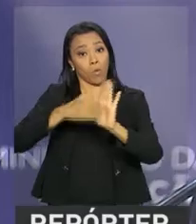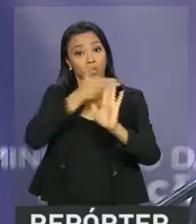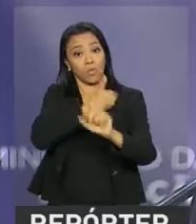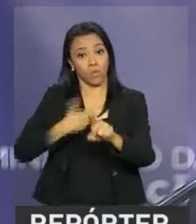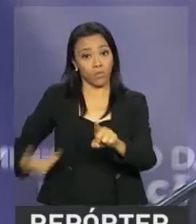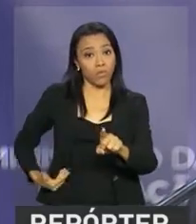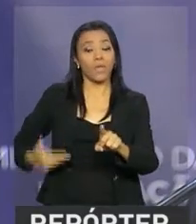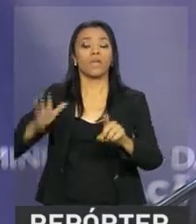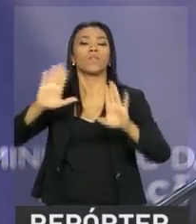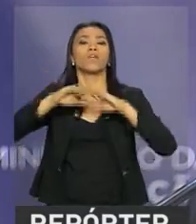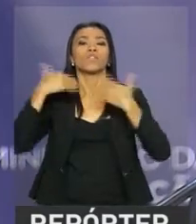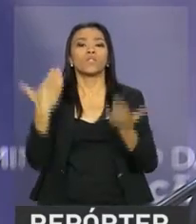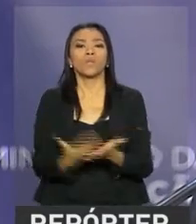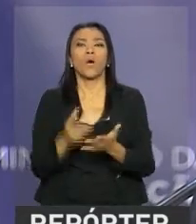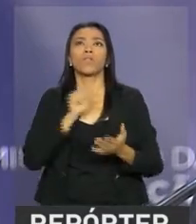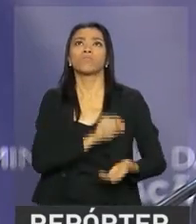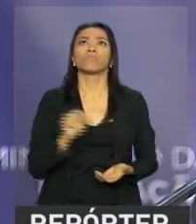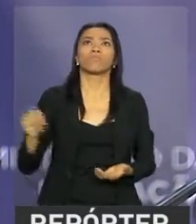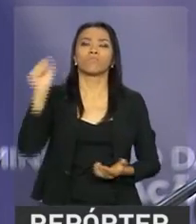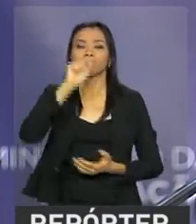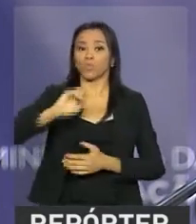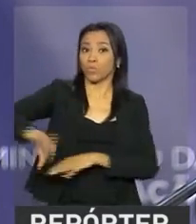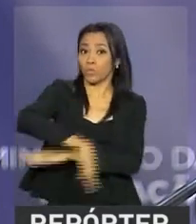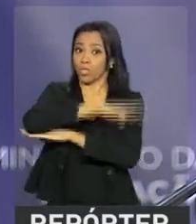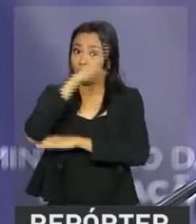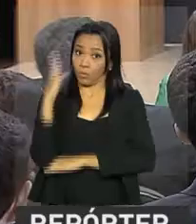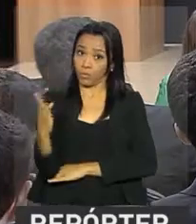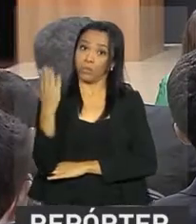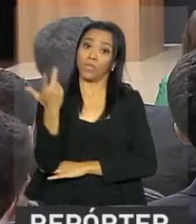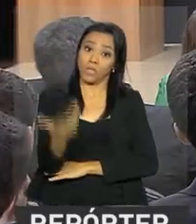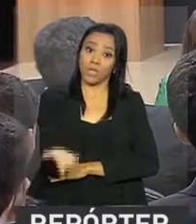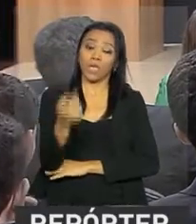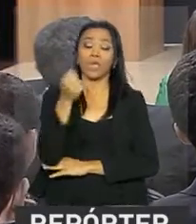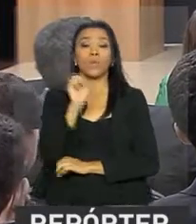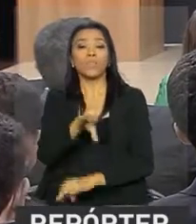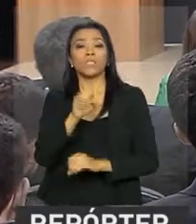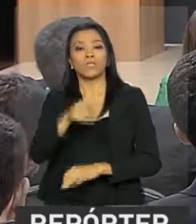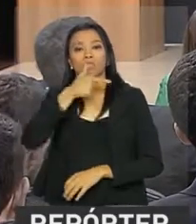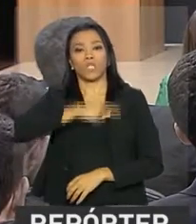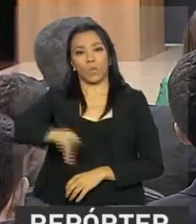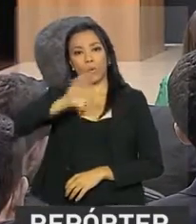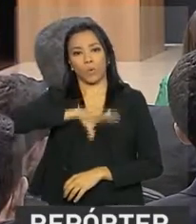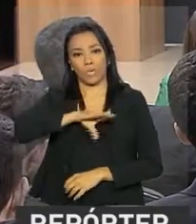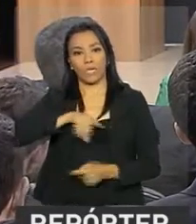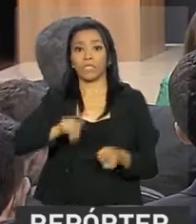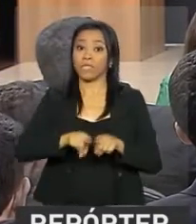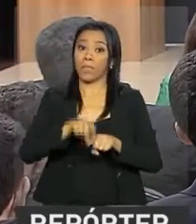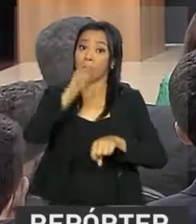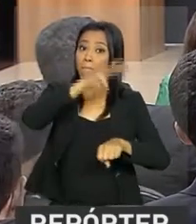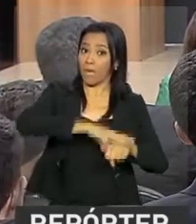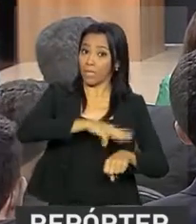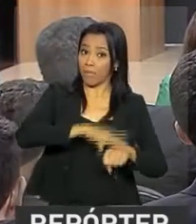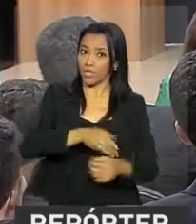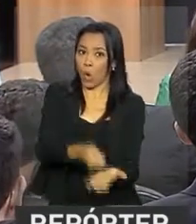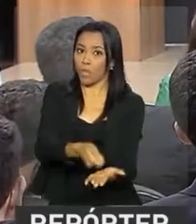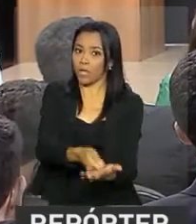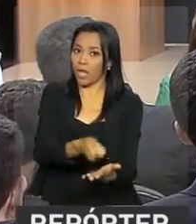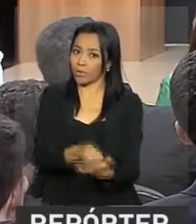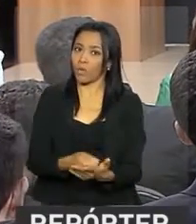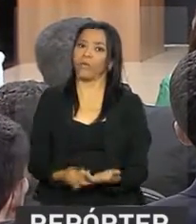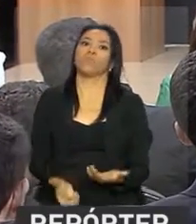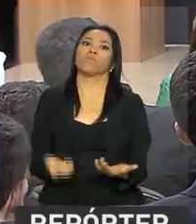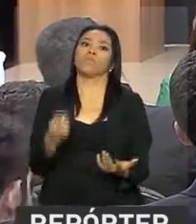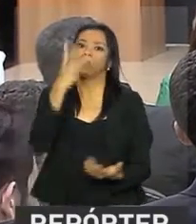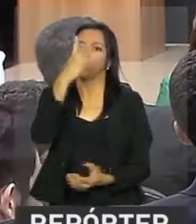em tempo integral ea determinação de que o ensino de língua portuguesa e de matemática seja obrigatório nos